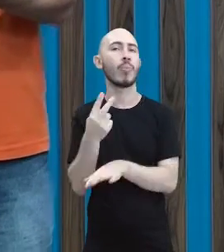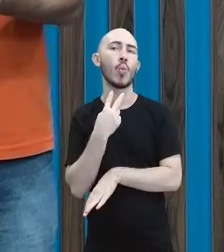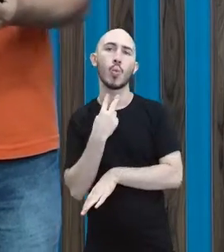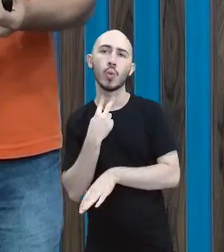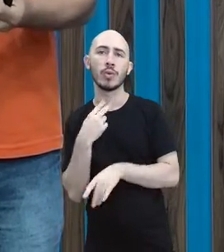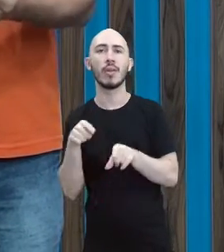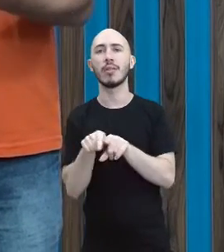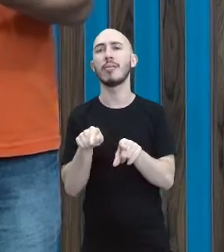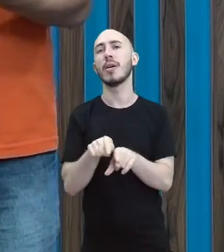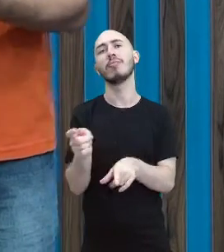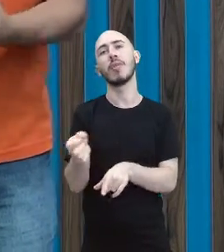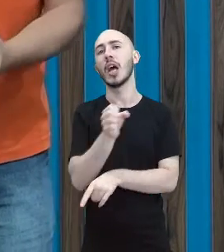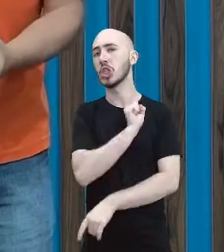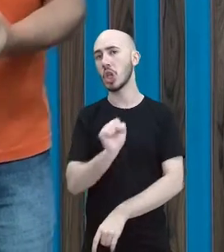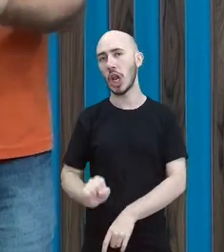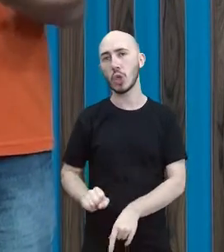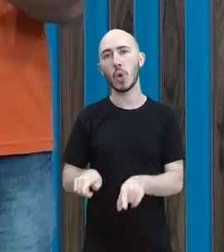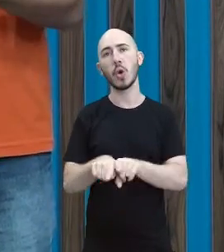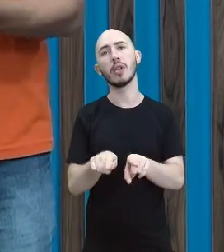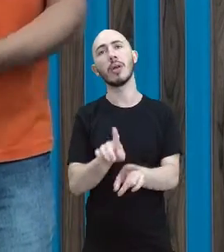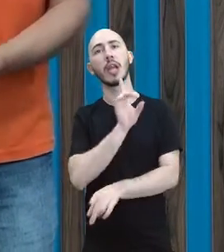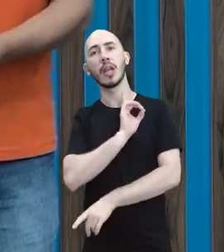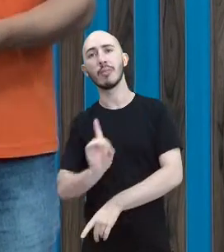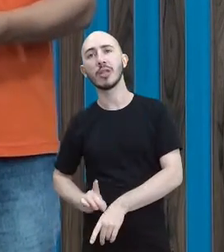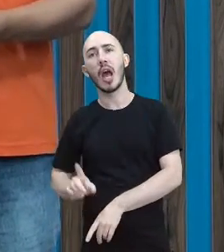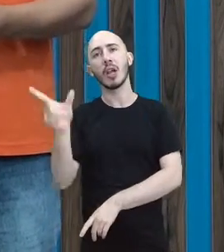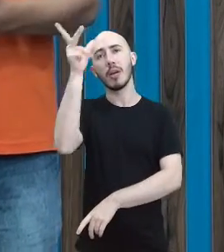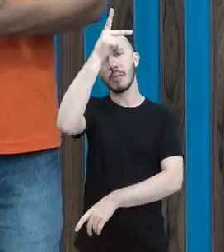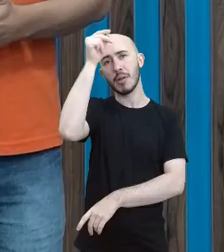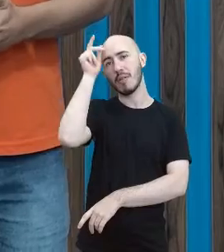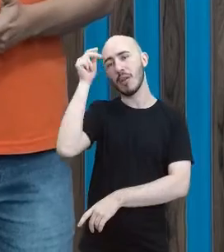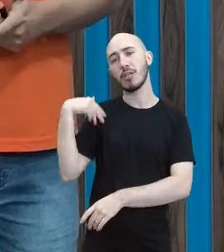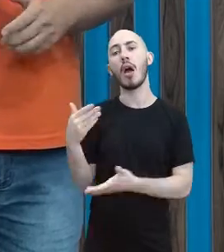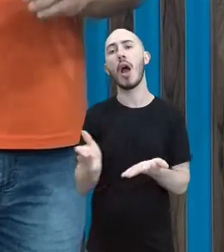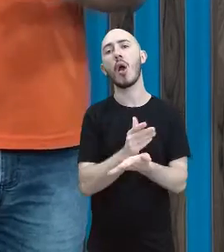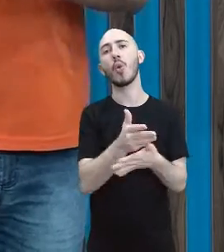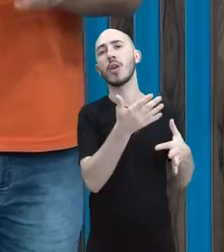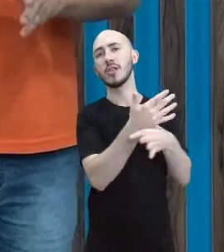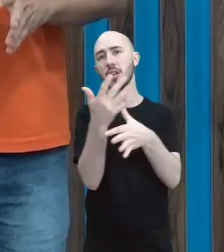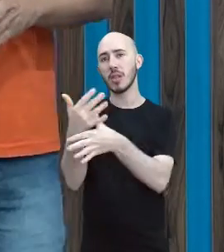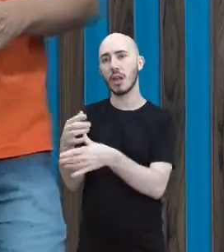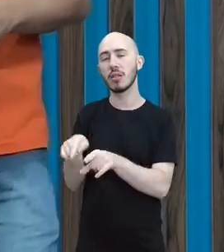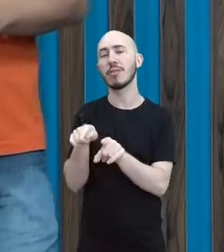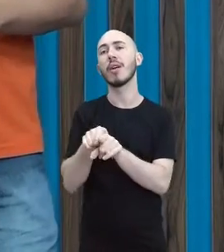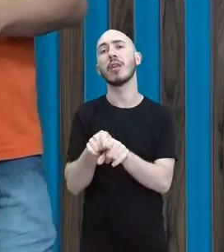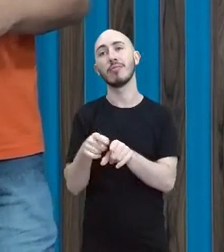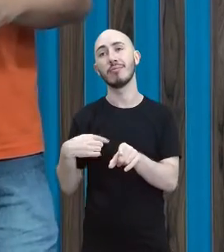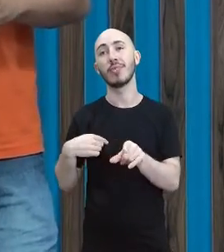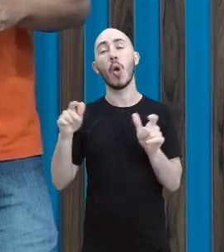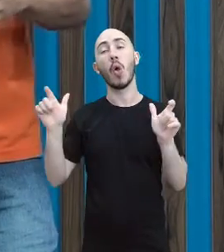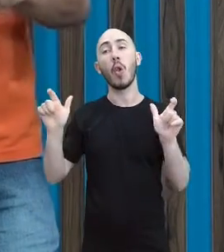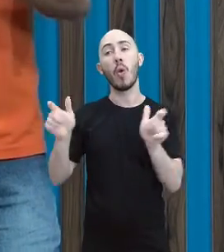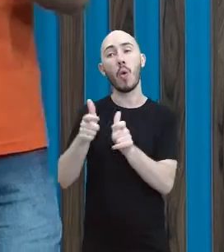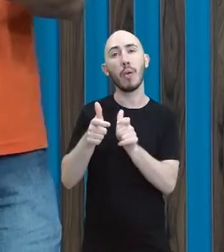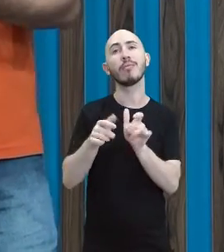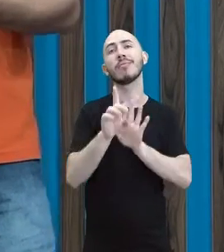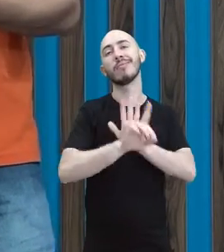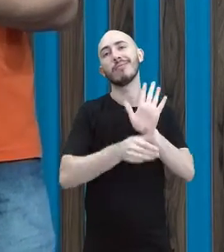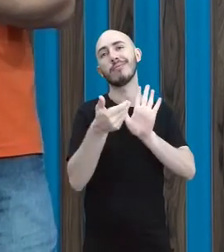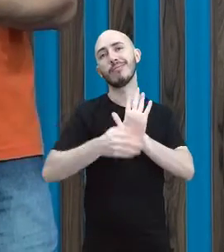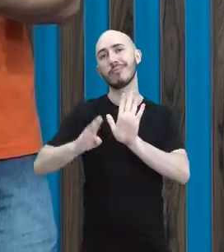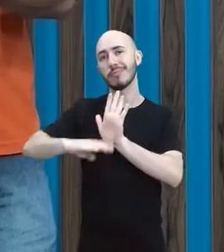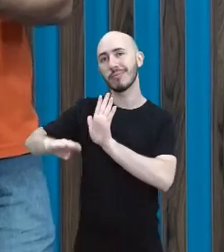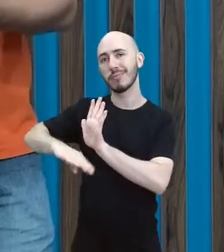os senadores, alguns deputados, prefeitos de algumas cidades, né? Então, quer dizer, a coisa vai ficando cada vez mais limitada. Mas o povo